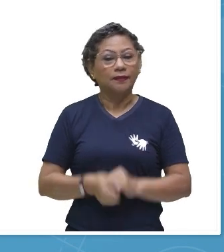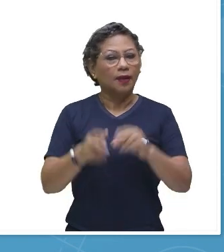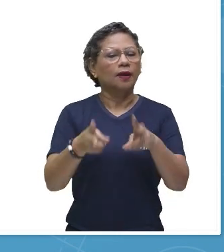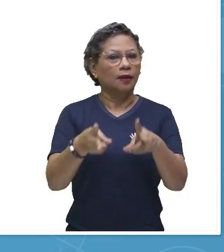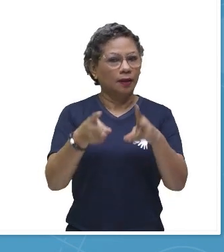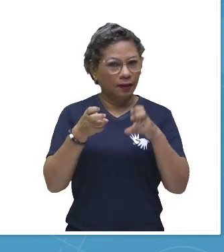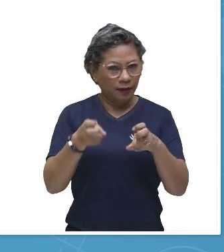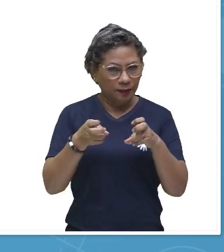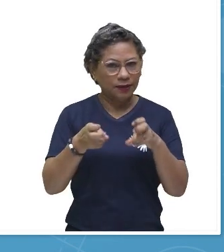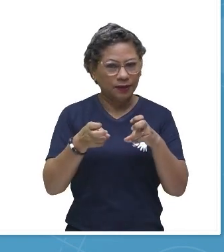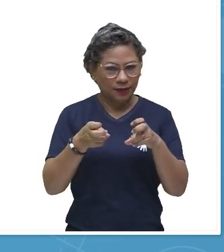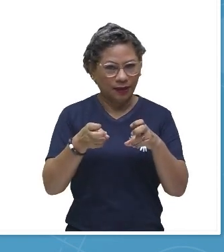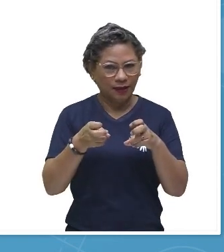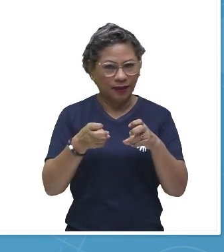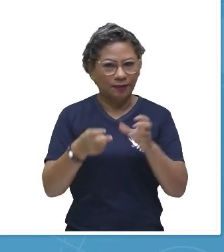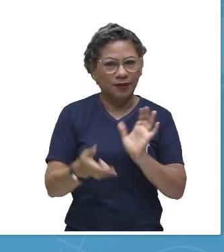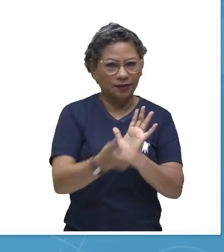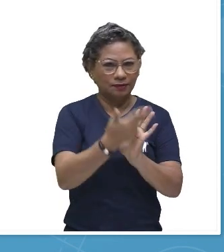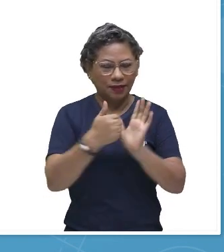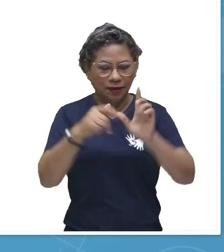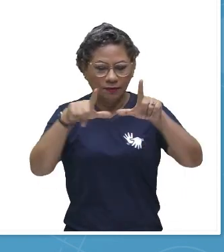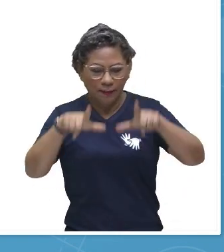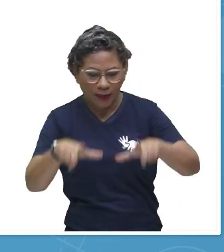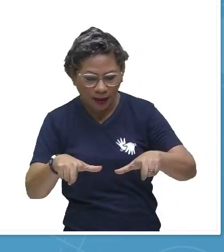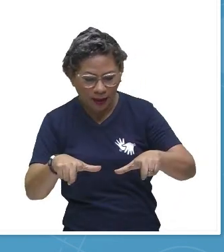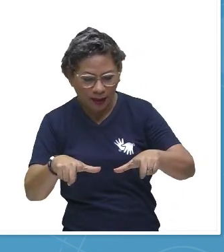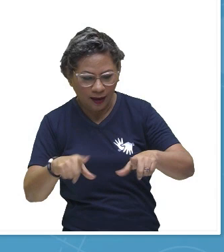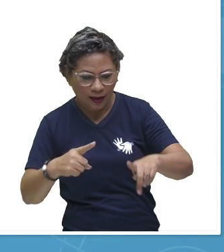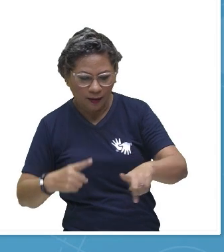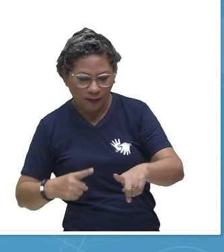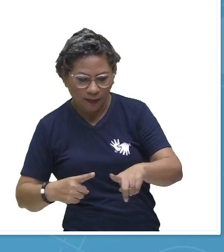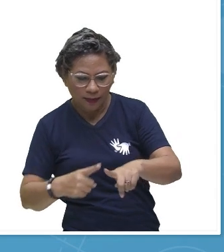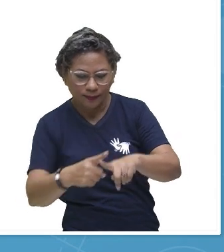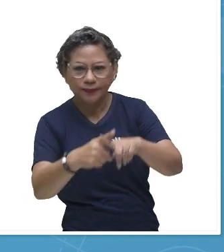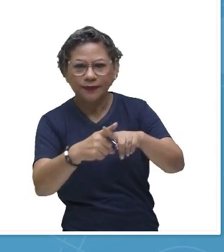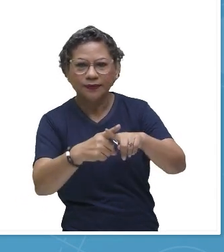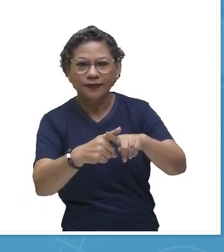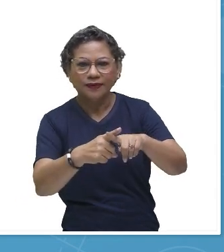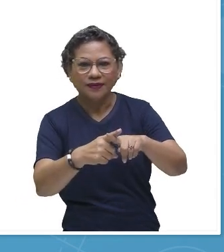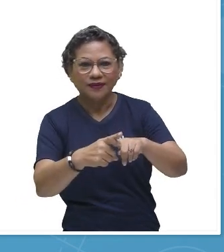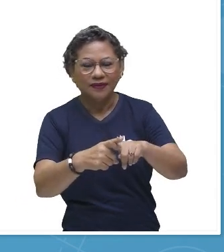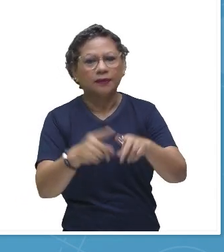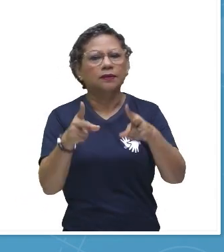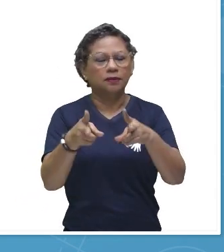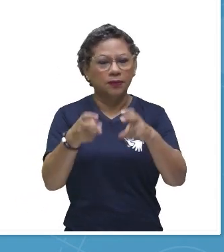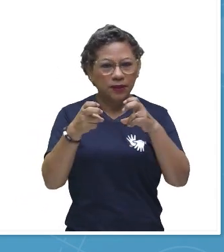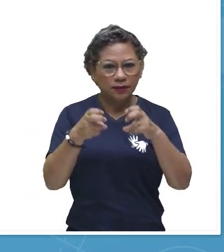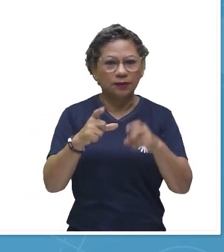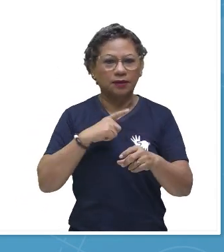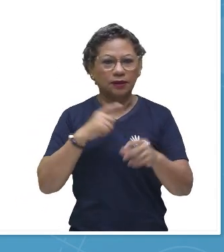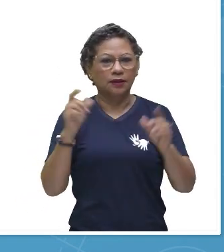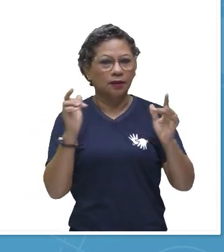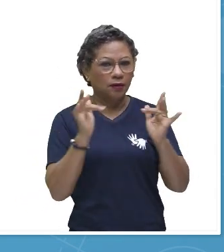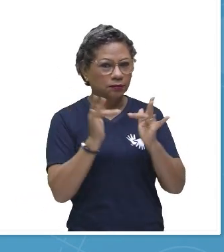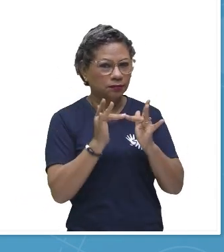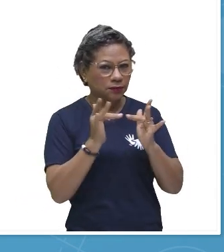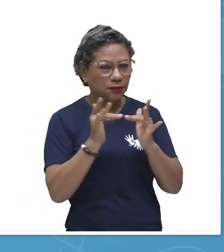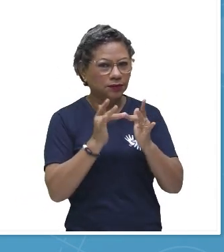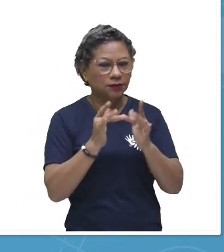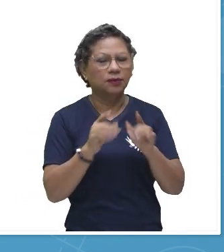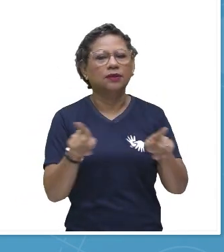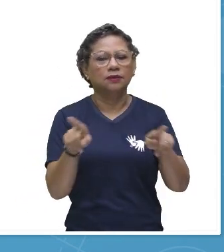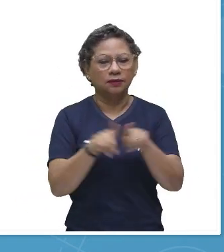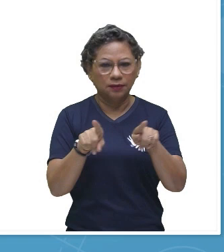Temos aqui as retas D e E, elas também estão no mesmo plano, ou seja, também elas são